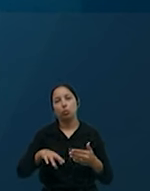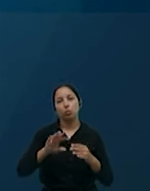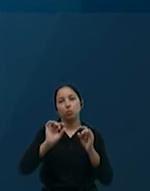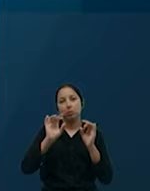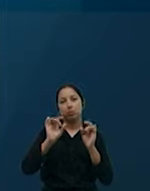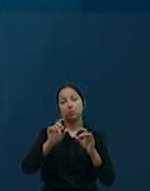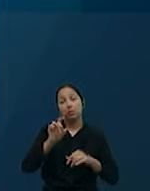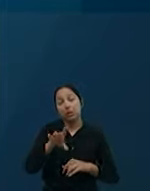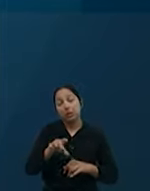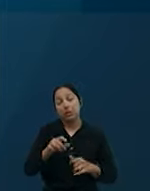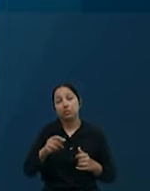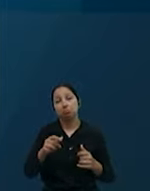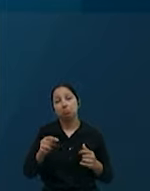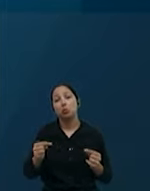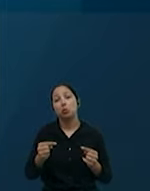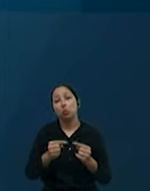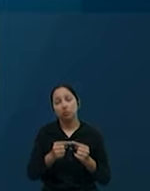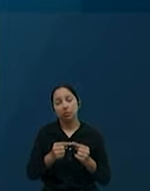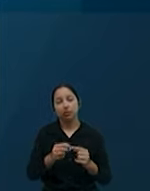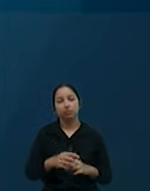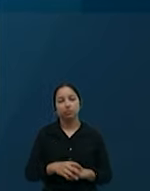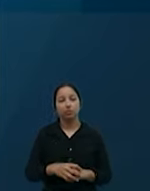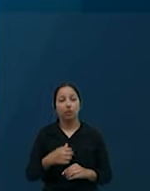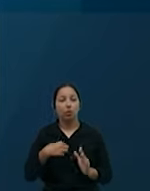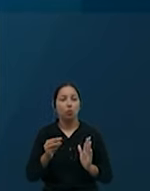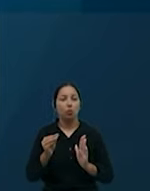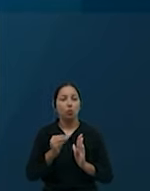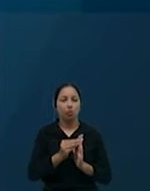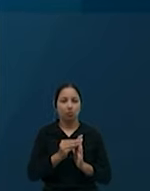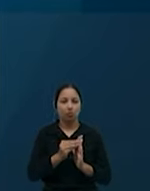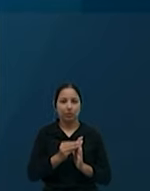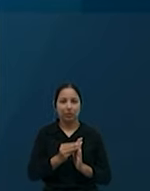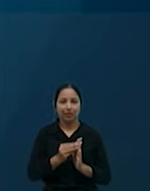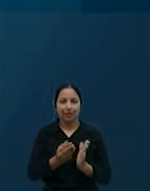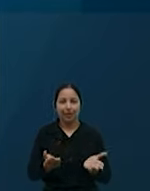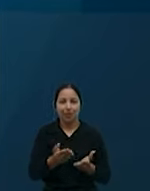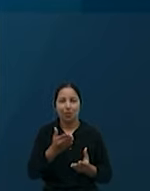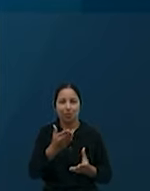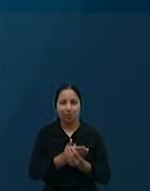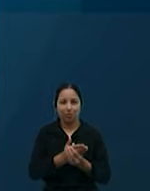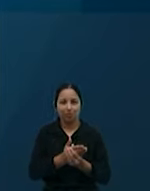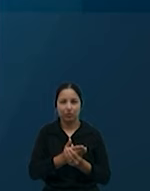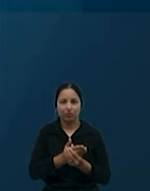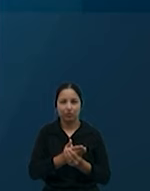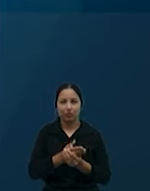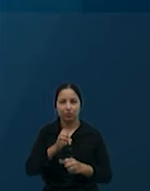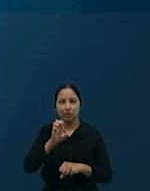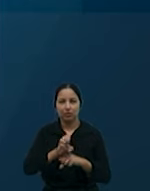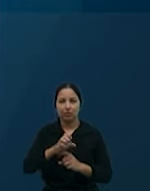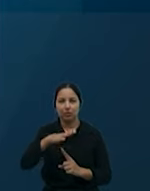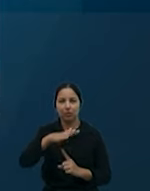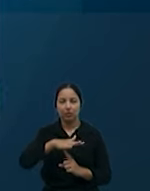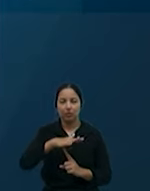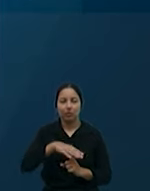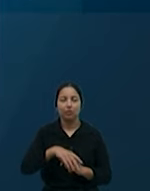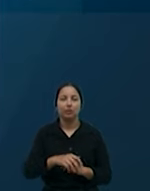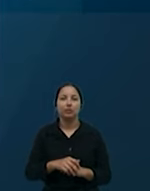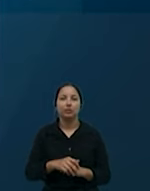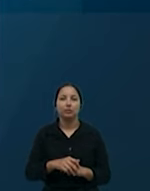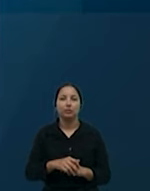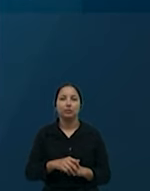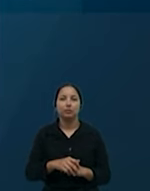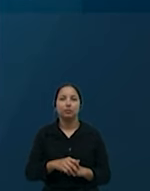o caso. Eu até anoto que no presente processo, o Estado do Paraná lançou mão dos dois recursos. Entendeu que,